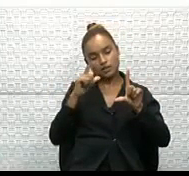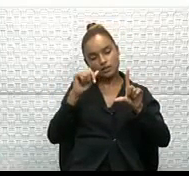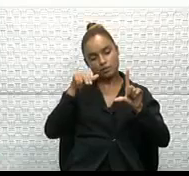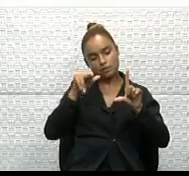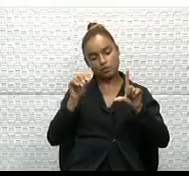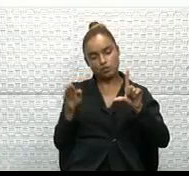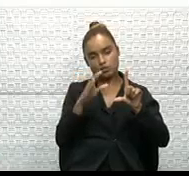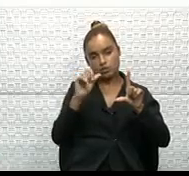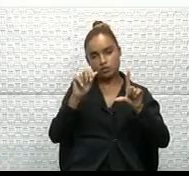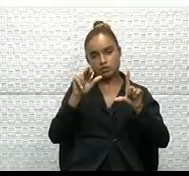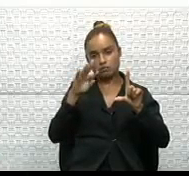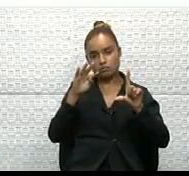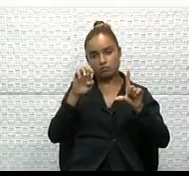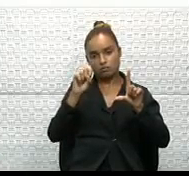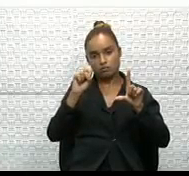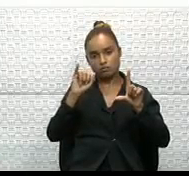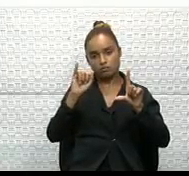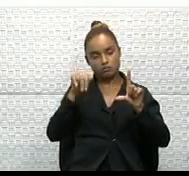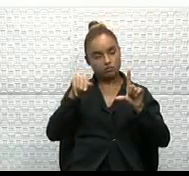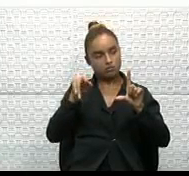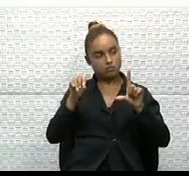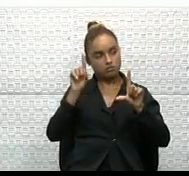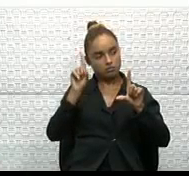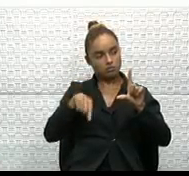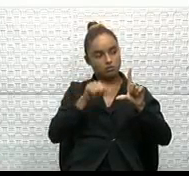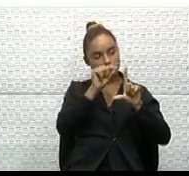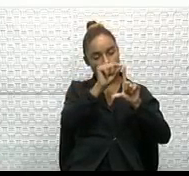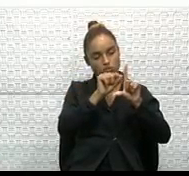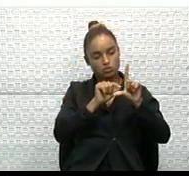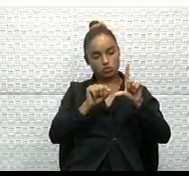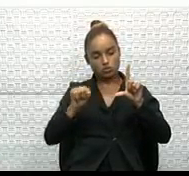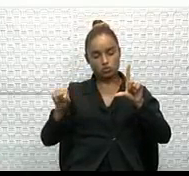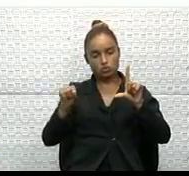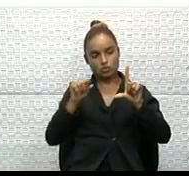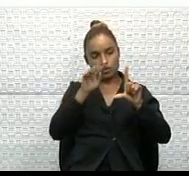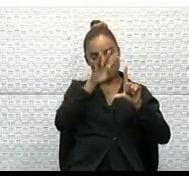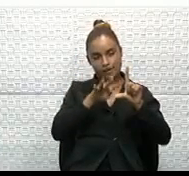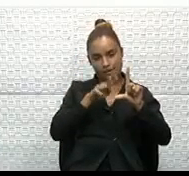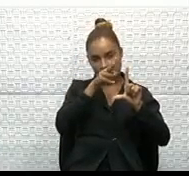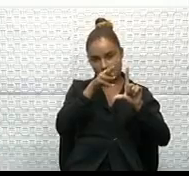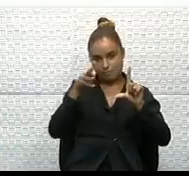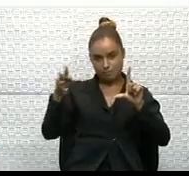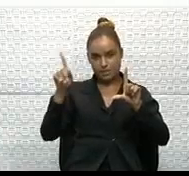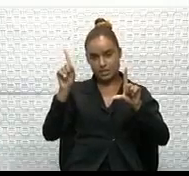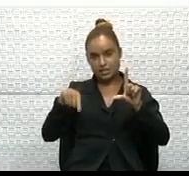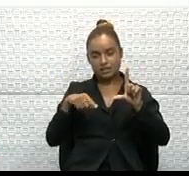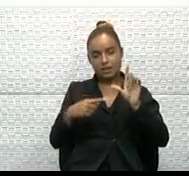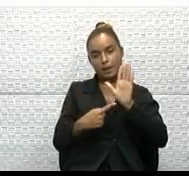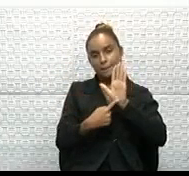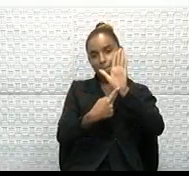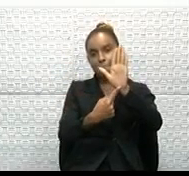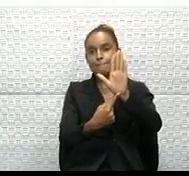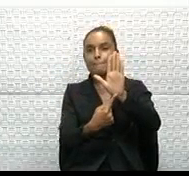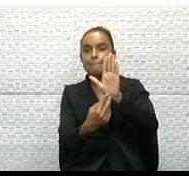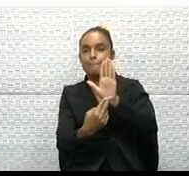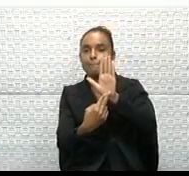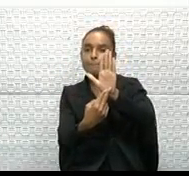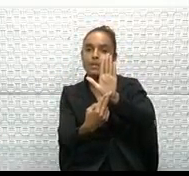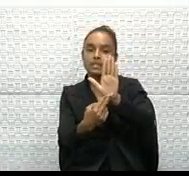1. Então, aqui é uma representação no plano cartesiano desses pares